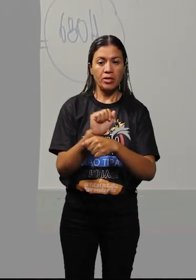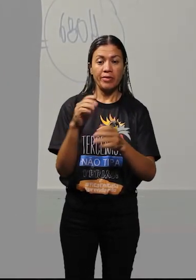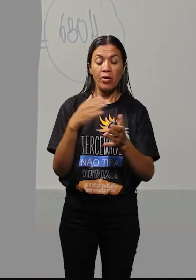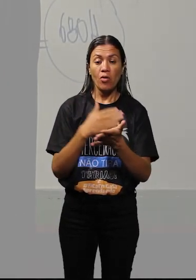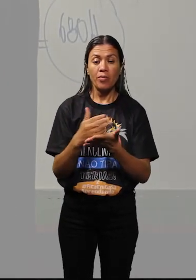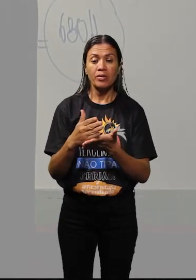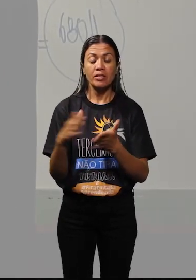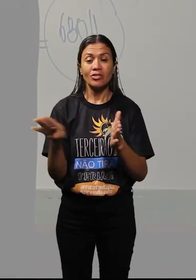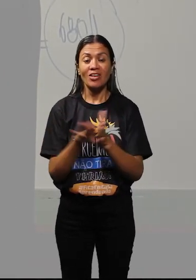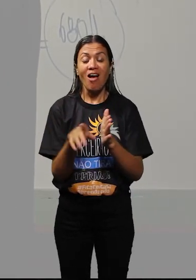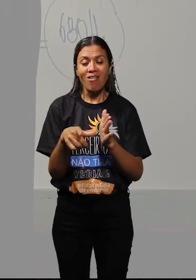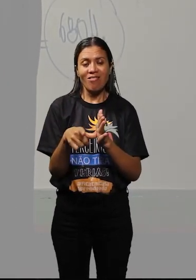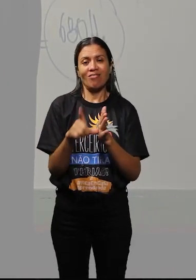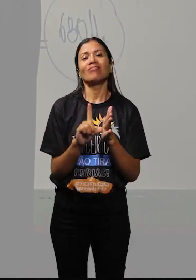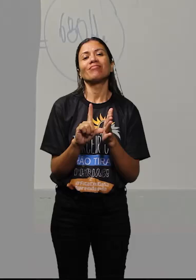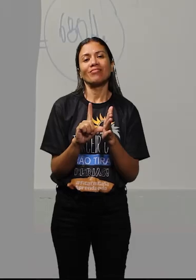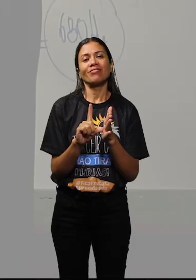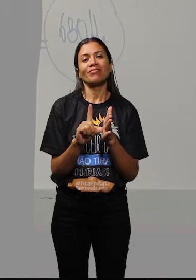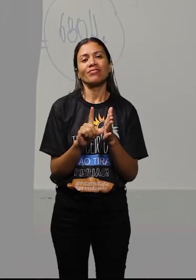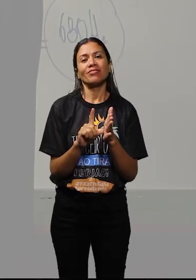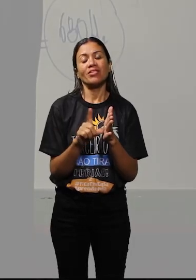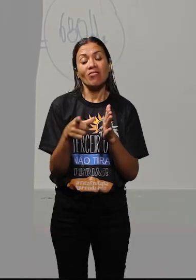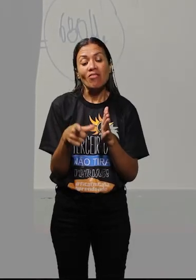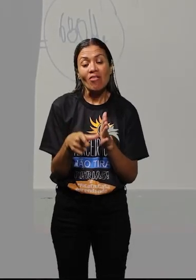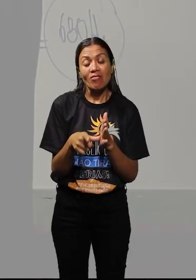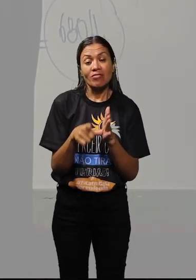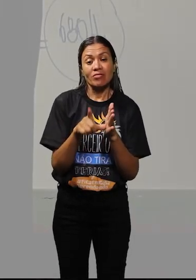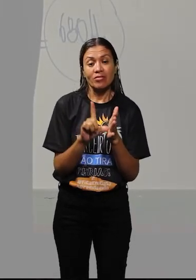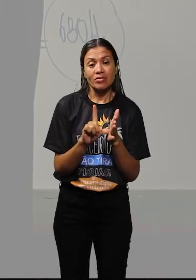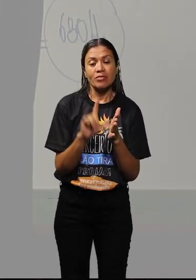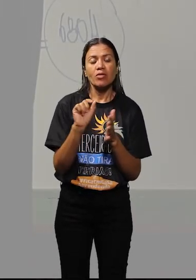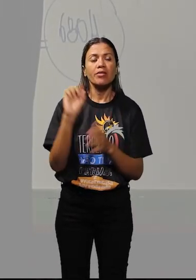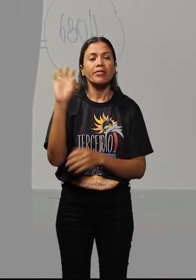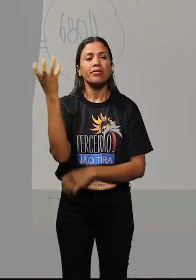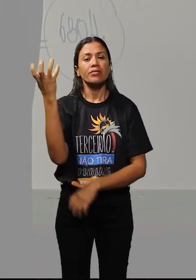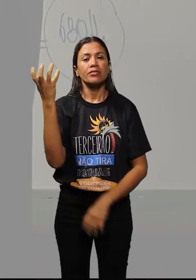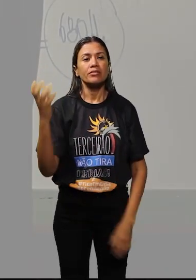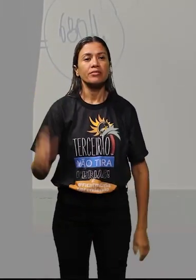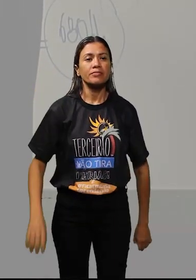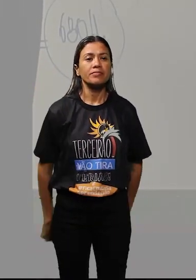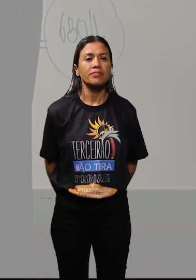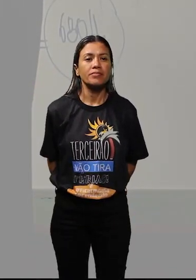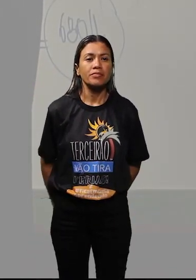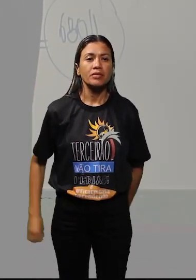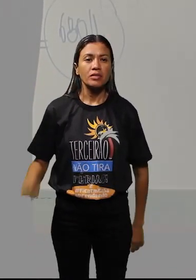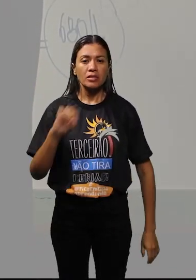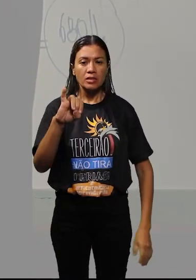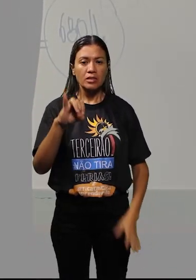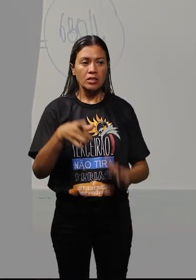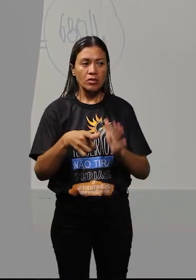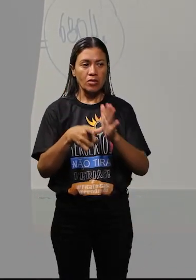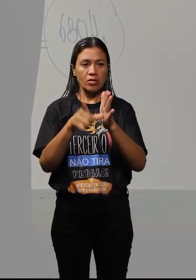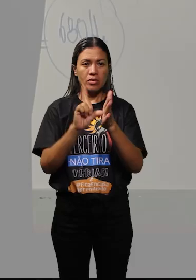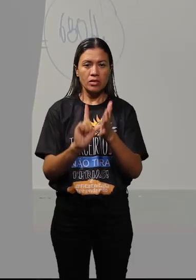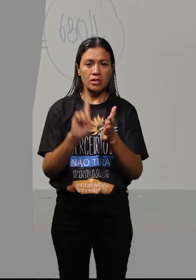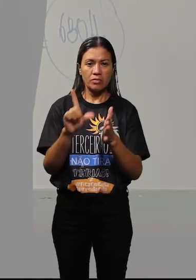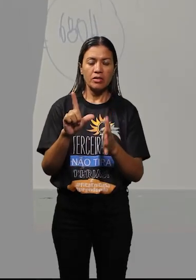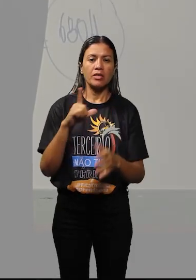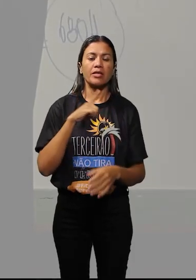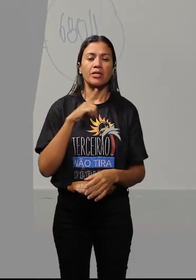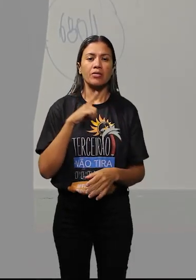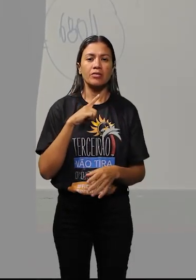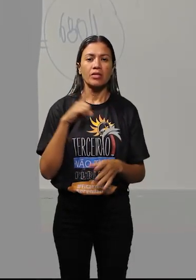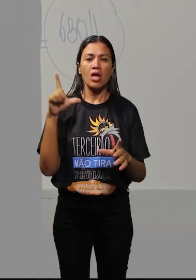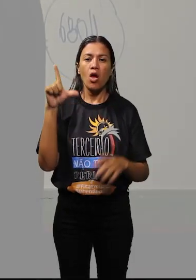que elas percorrem aqui, ó, é esse lambda aqui, ó, que você sabe que representa o seu comprimento de onda. Então, se eu pego